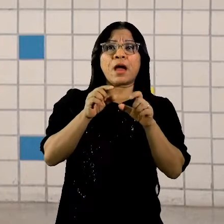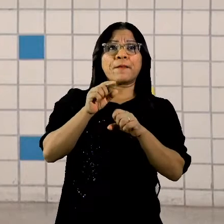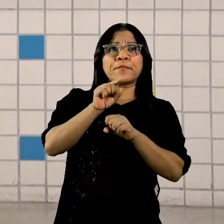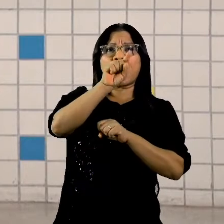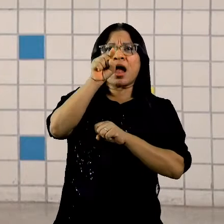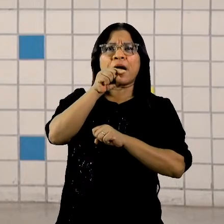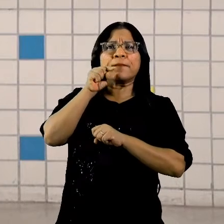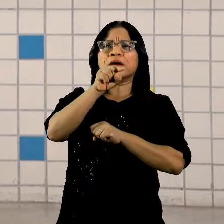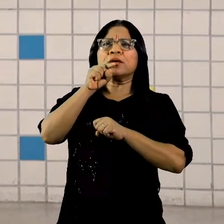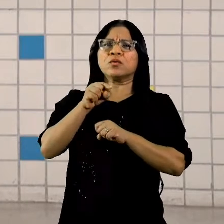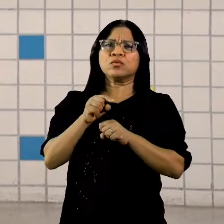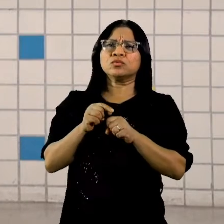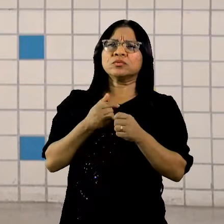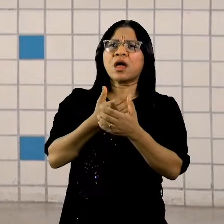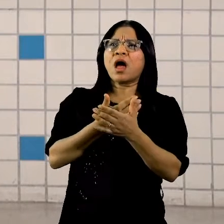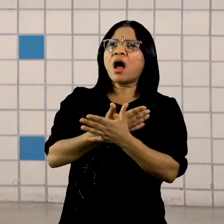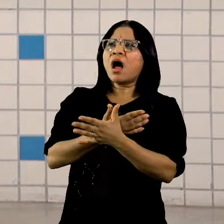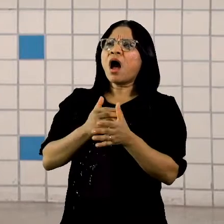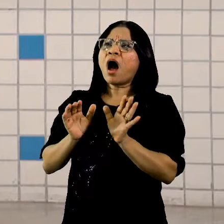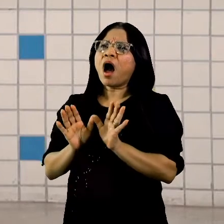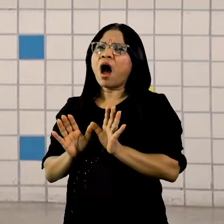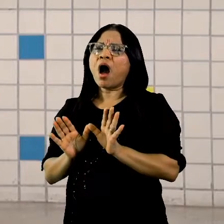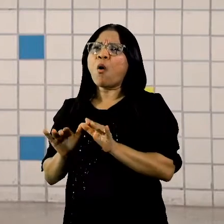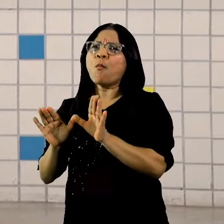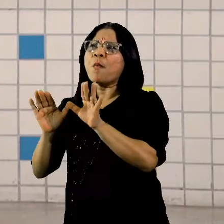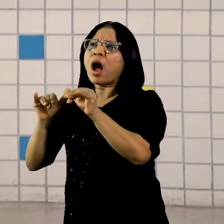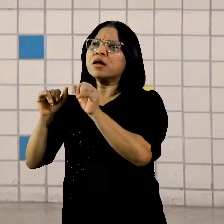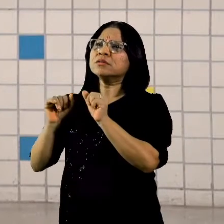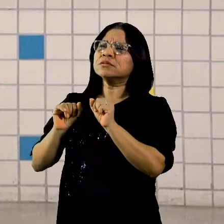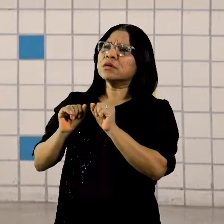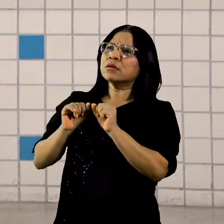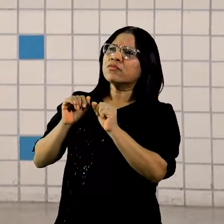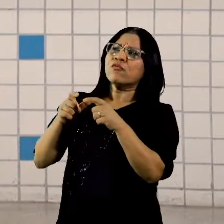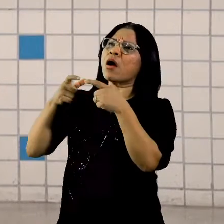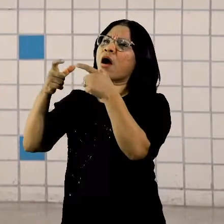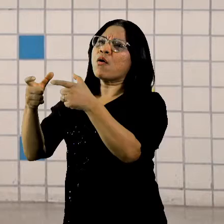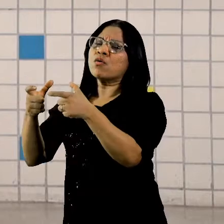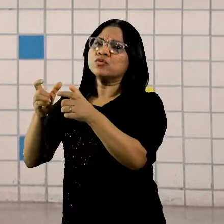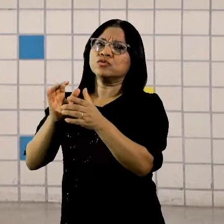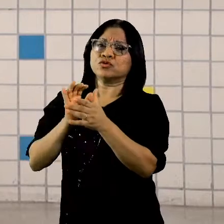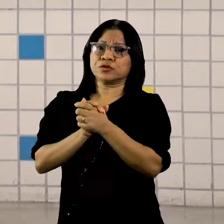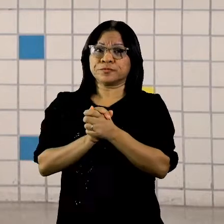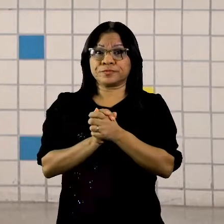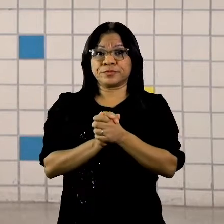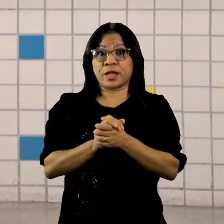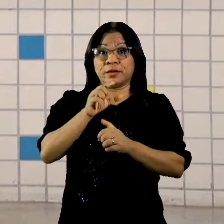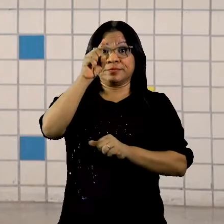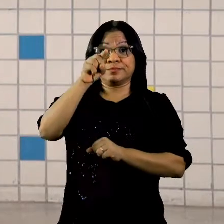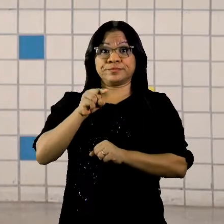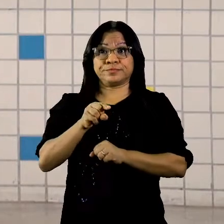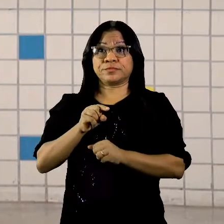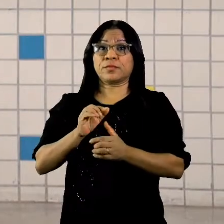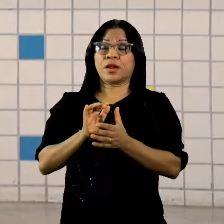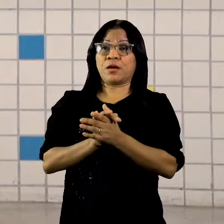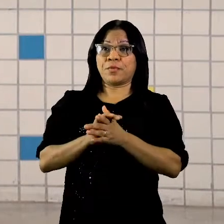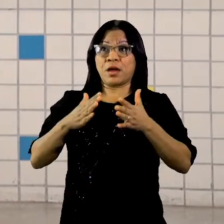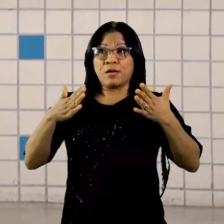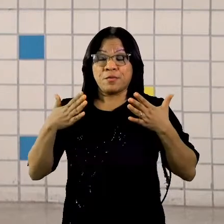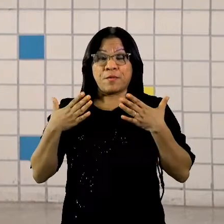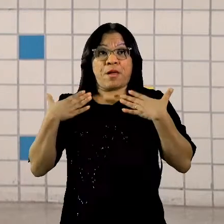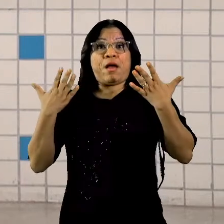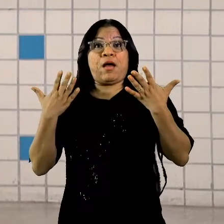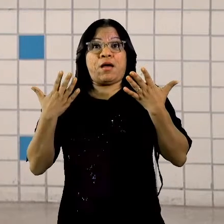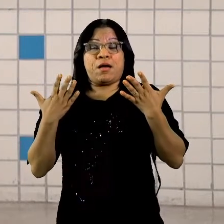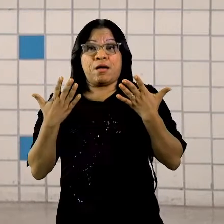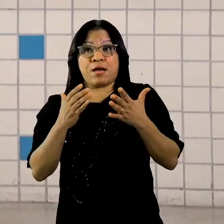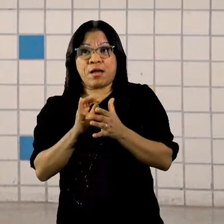de exclamação indica surpresa, admiração, espanto. Exemplo, que pássaro bonito!